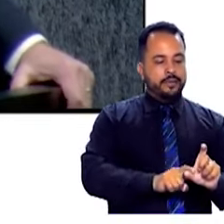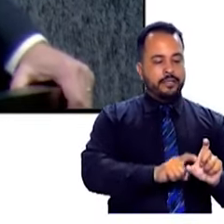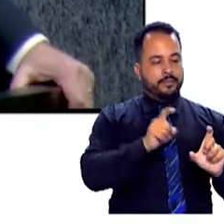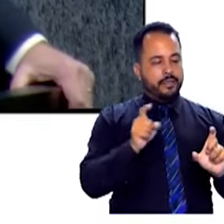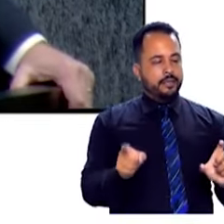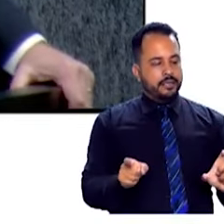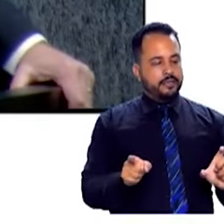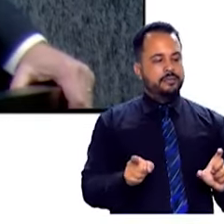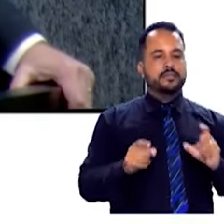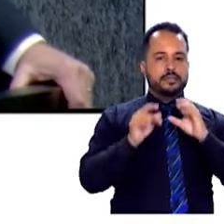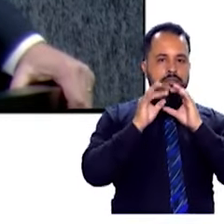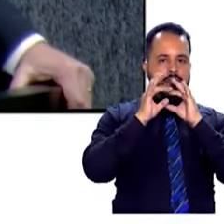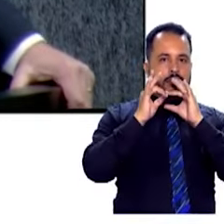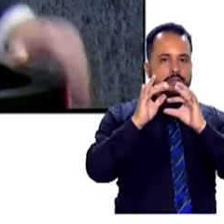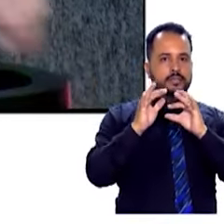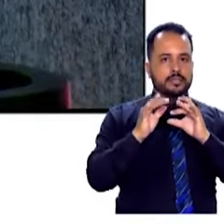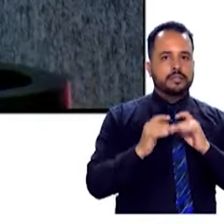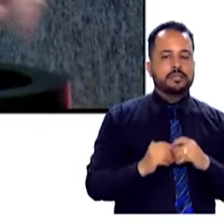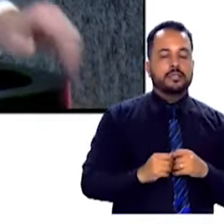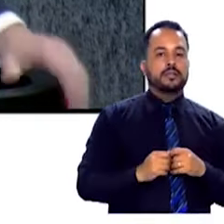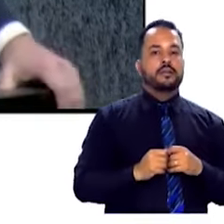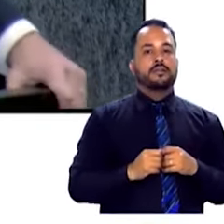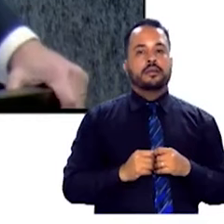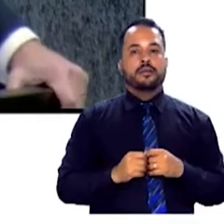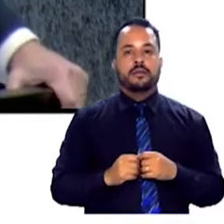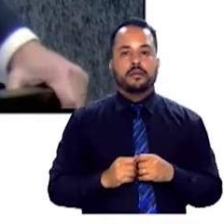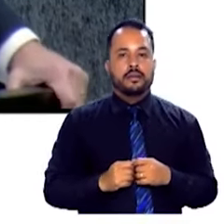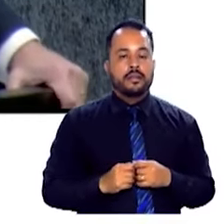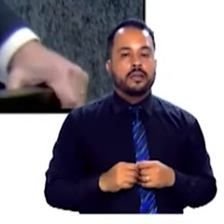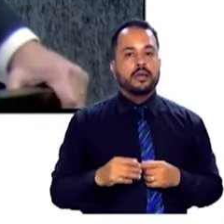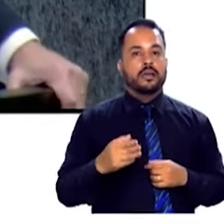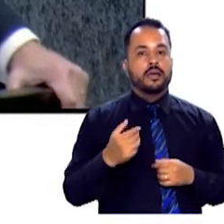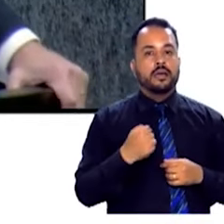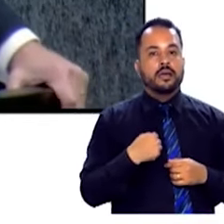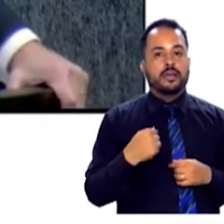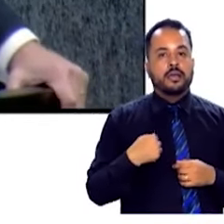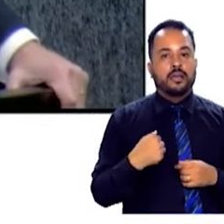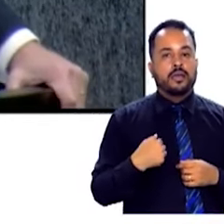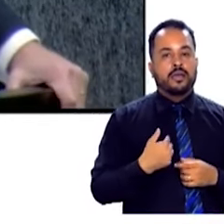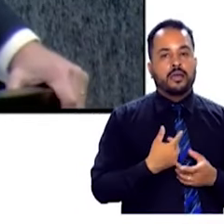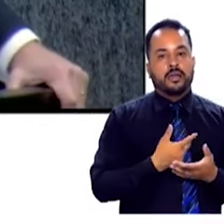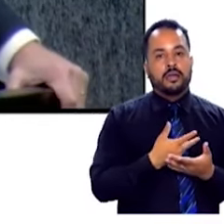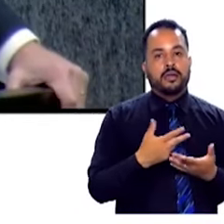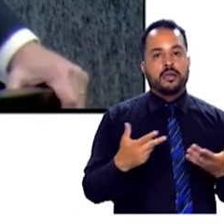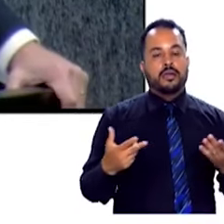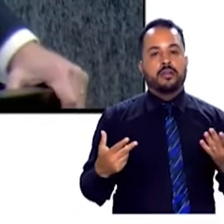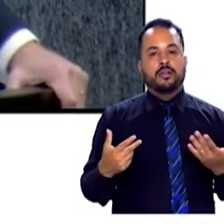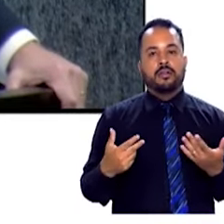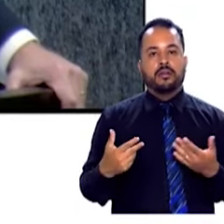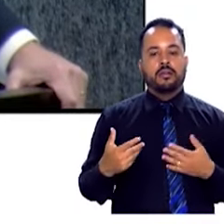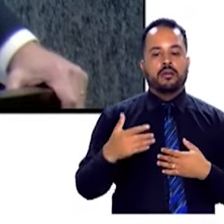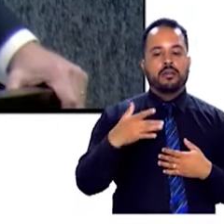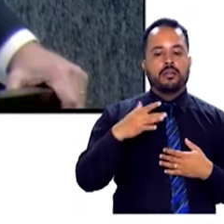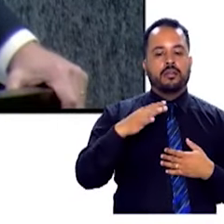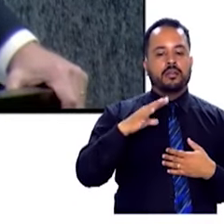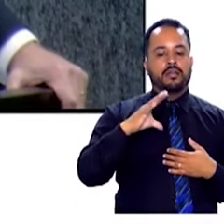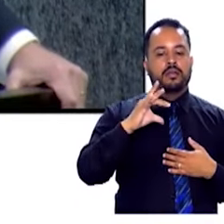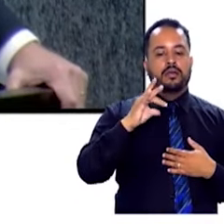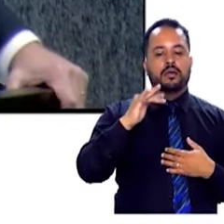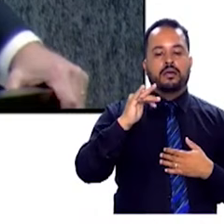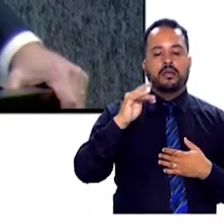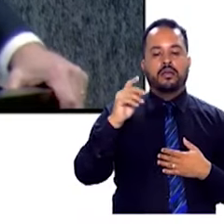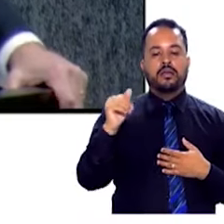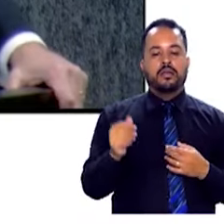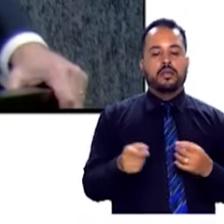eh que vai ser importante para nós daqui a 10 minutos eh essa ação passou a ser mmic versus H Lord